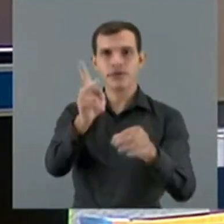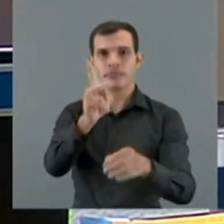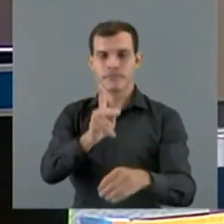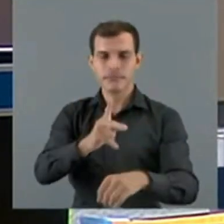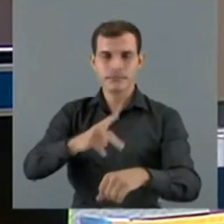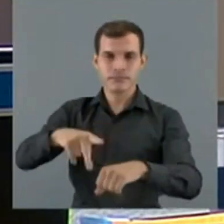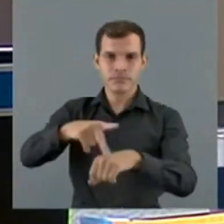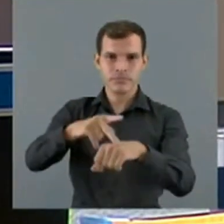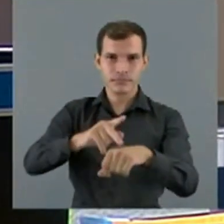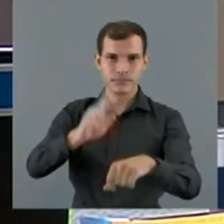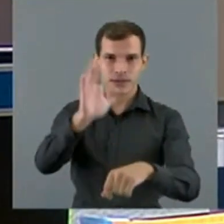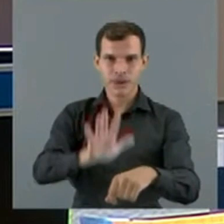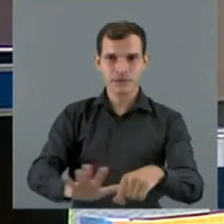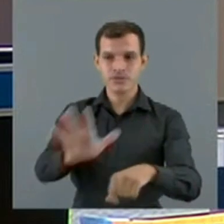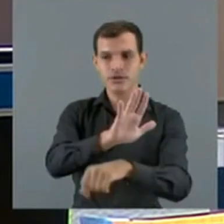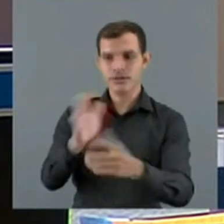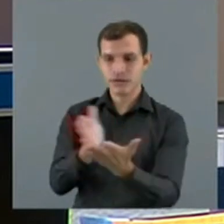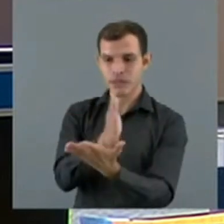atualmente esgotado.